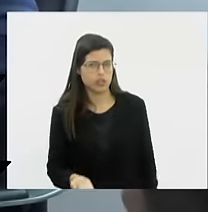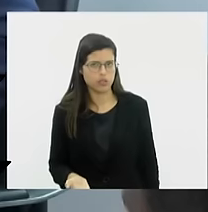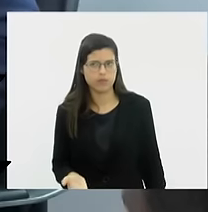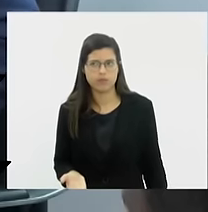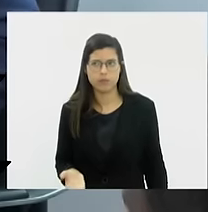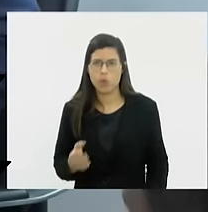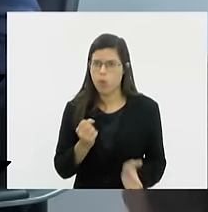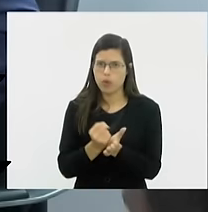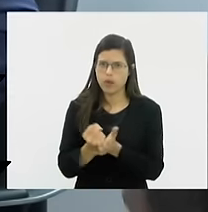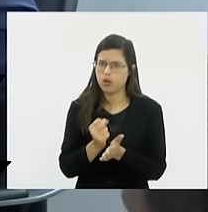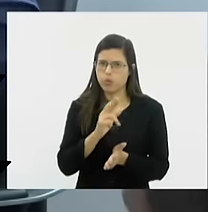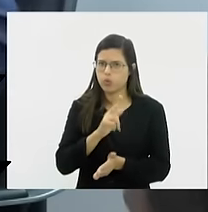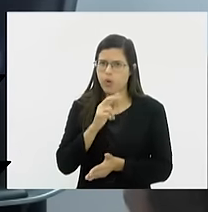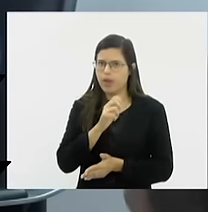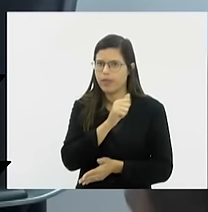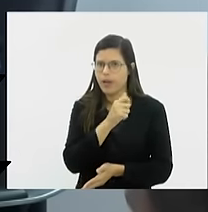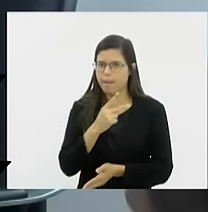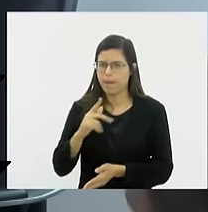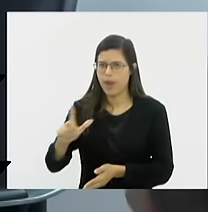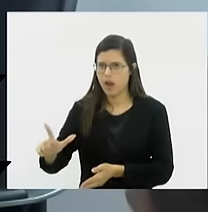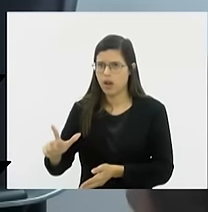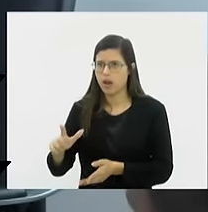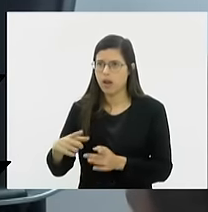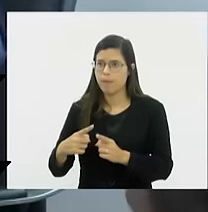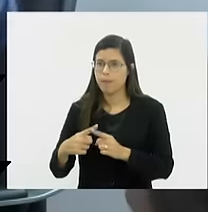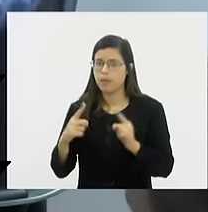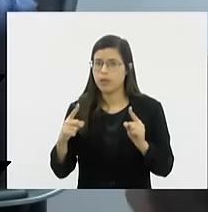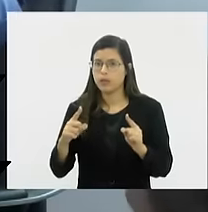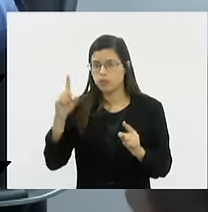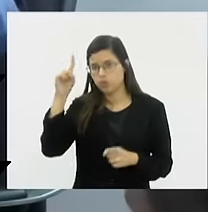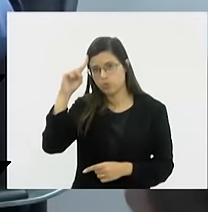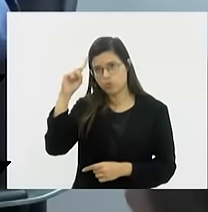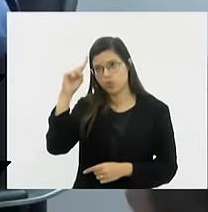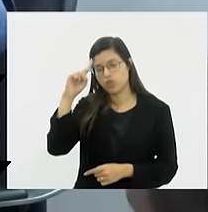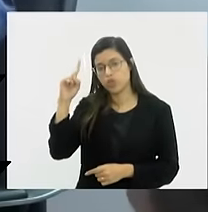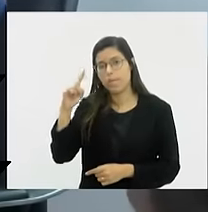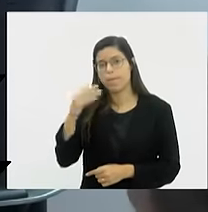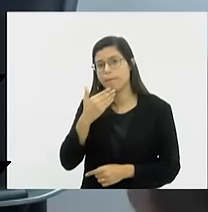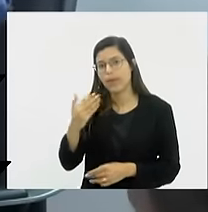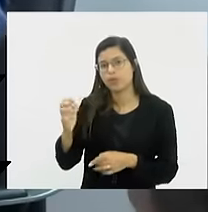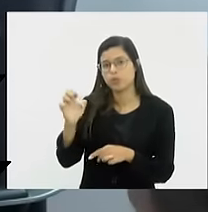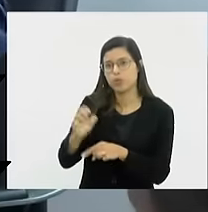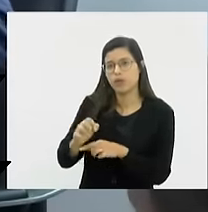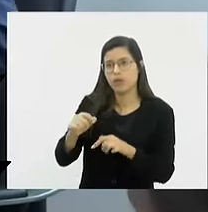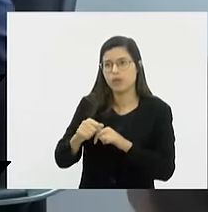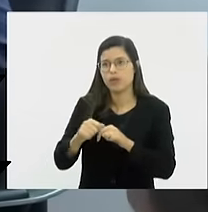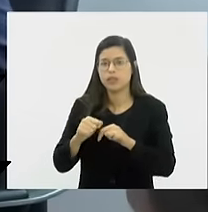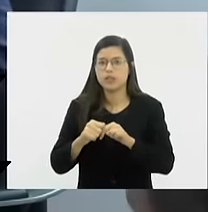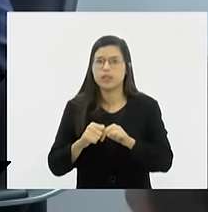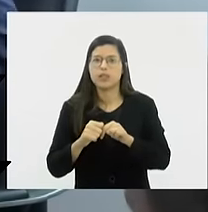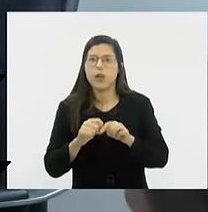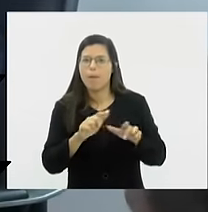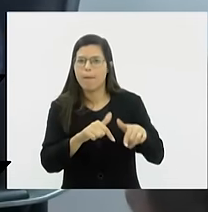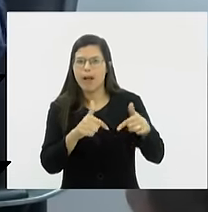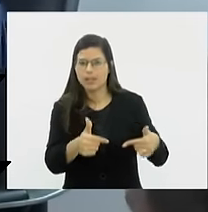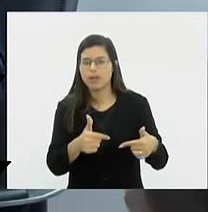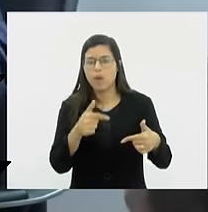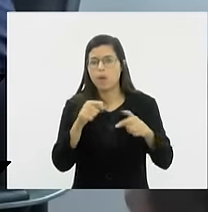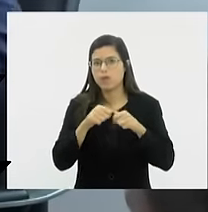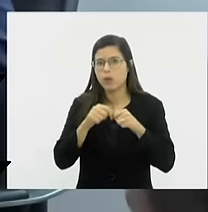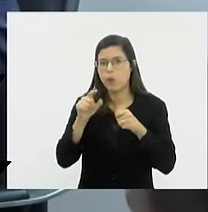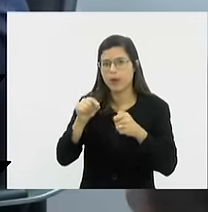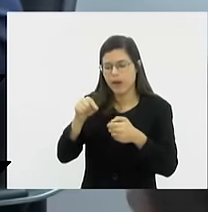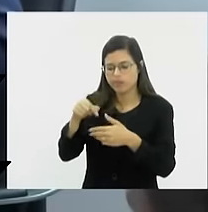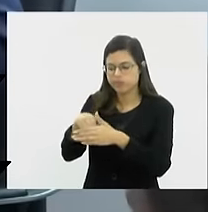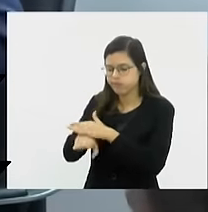não é da PL, mas Caxias todo dia pede para o Estado fazer uma operação lá para entupir os pátios de Caxias, para entupir os